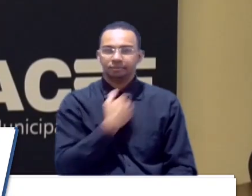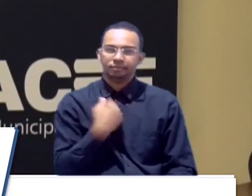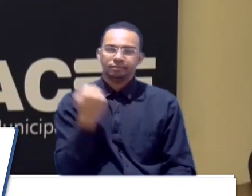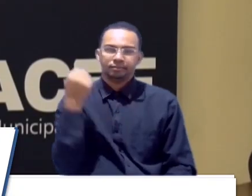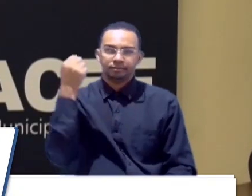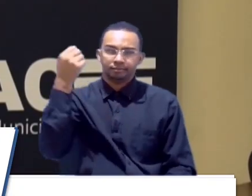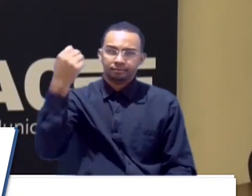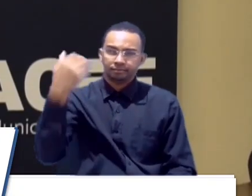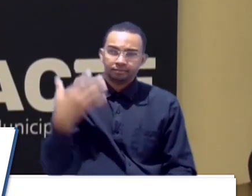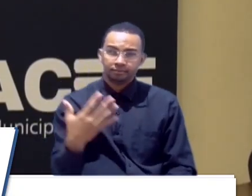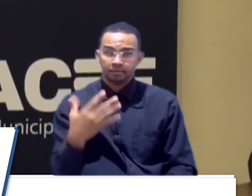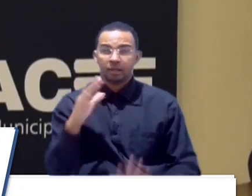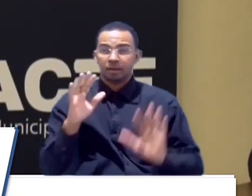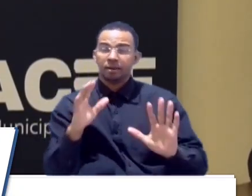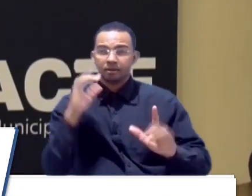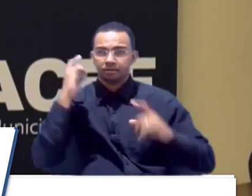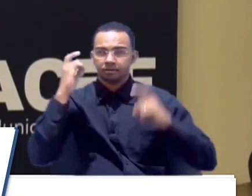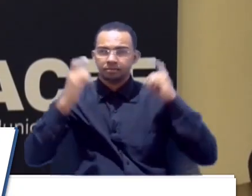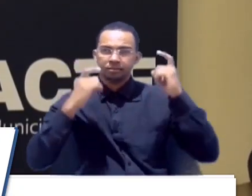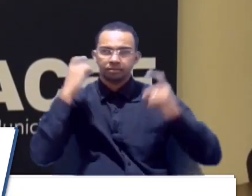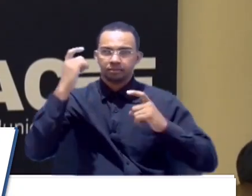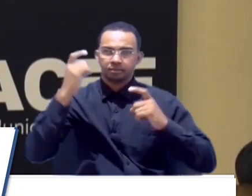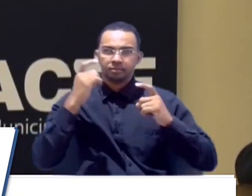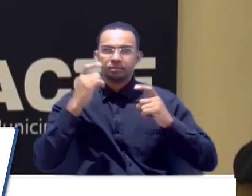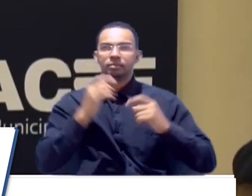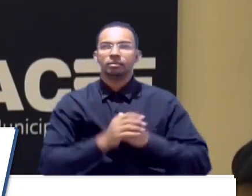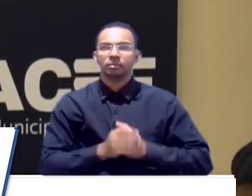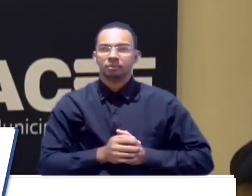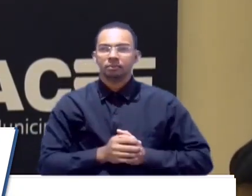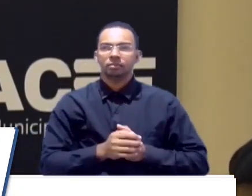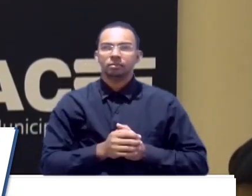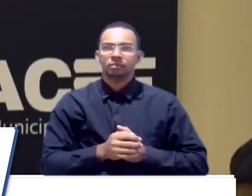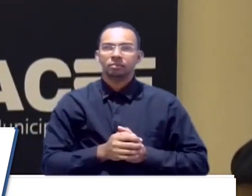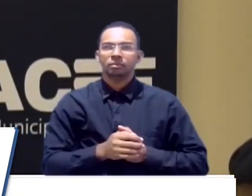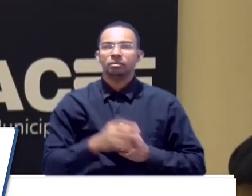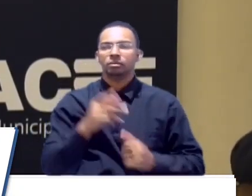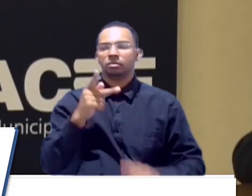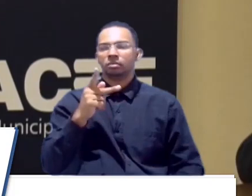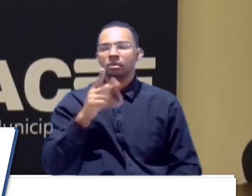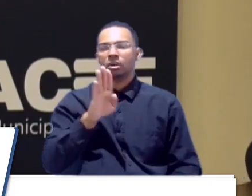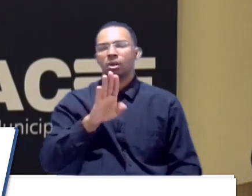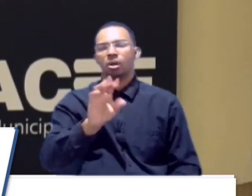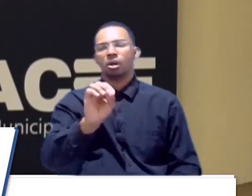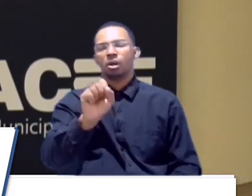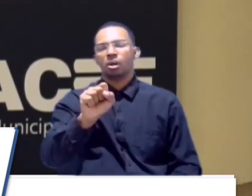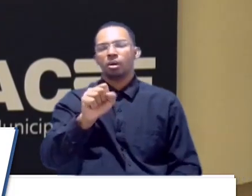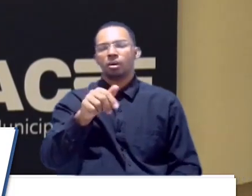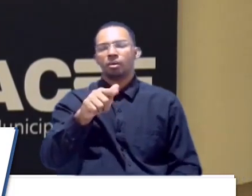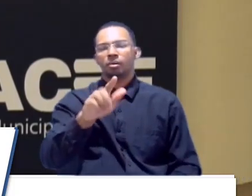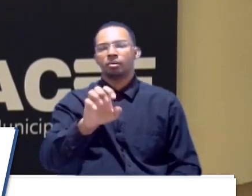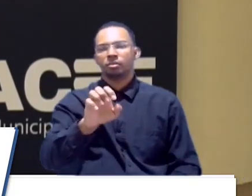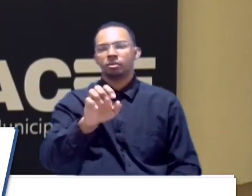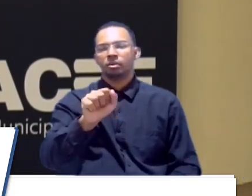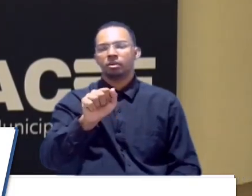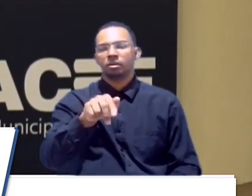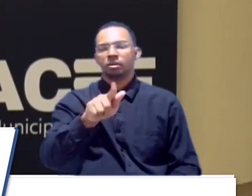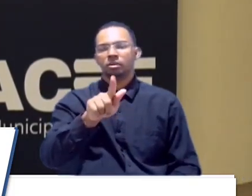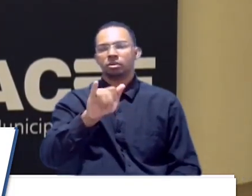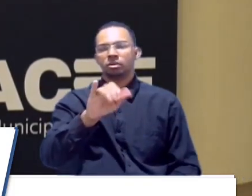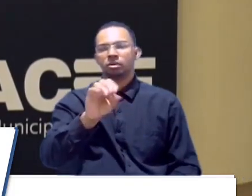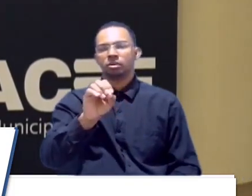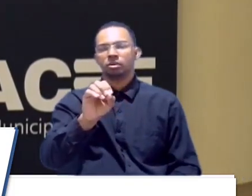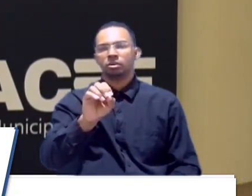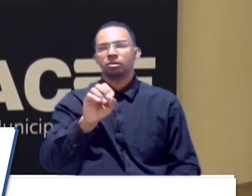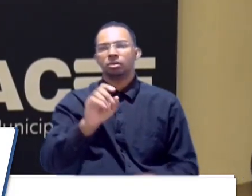mas muito preocupante. É sobre o Bosque dos Angicos, que fica ali no bairro São Joaquim, que